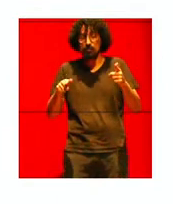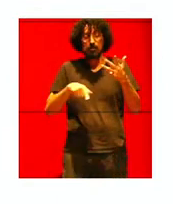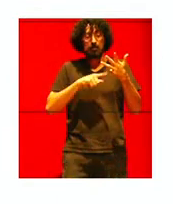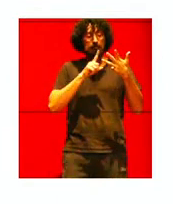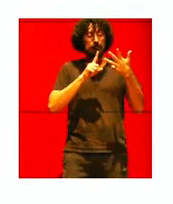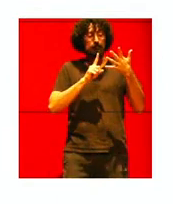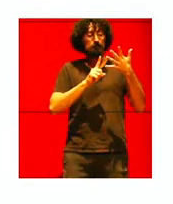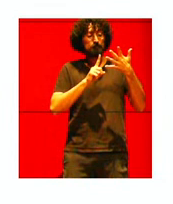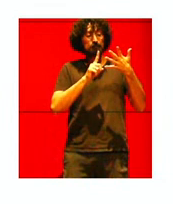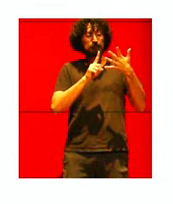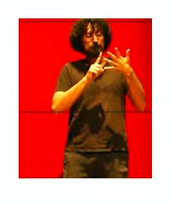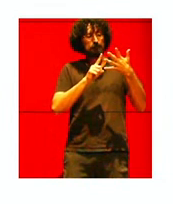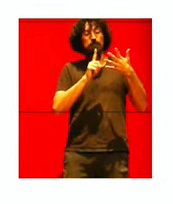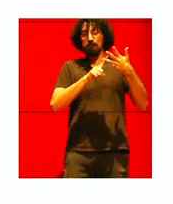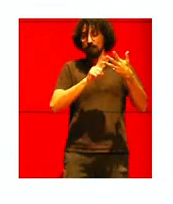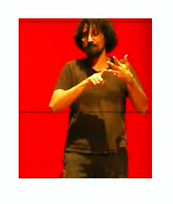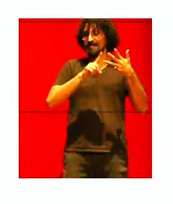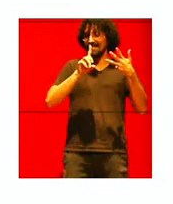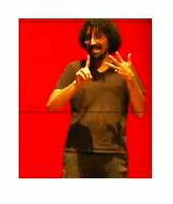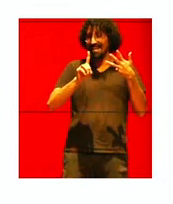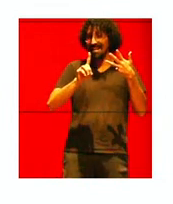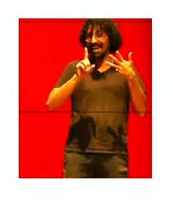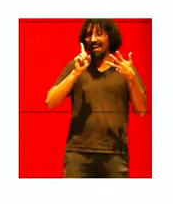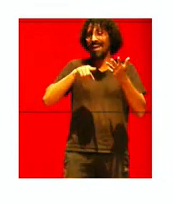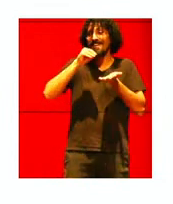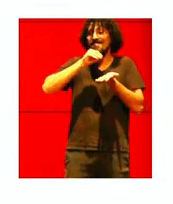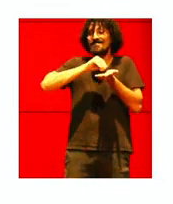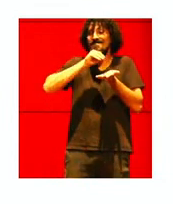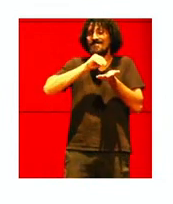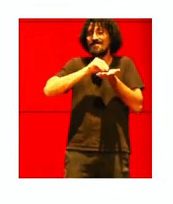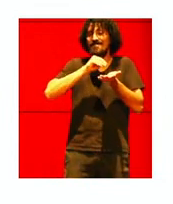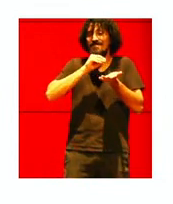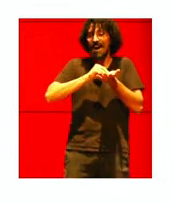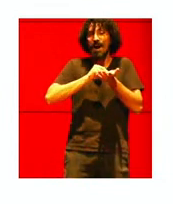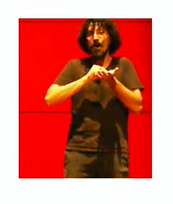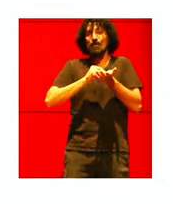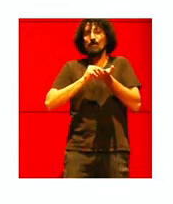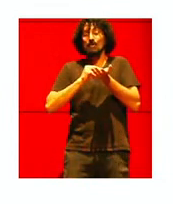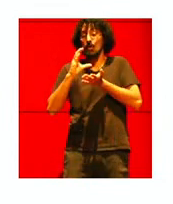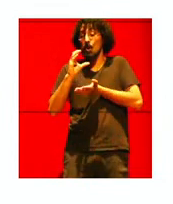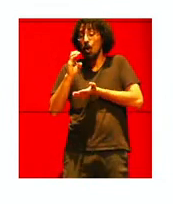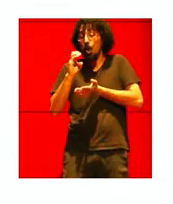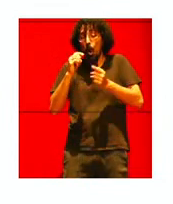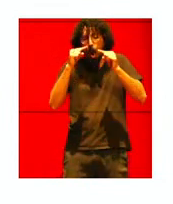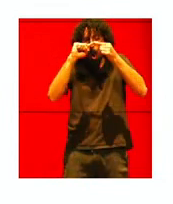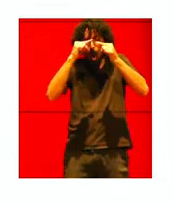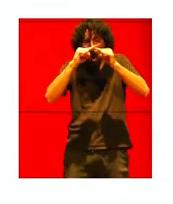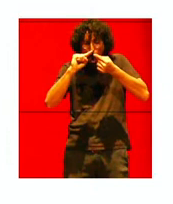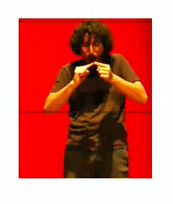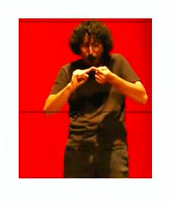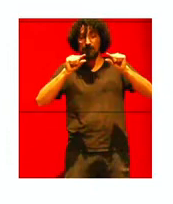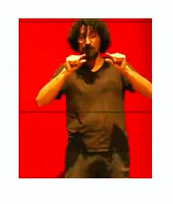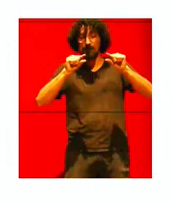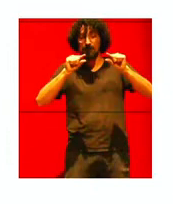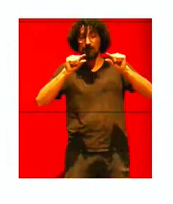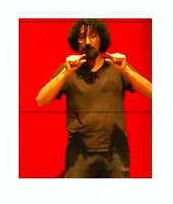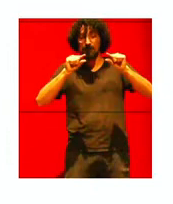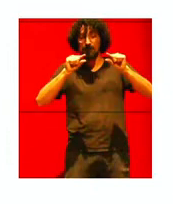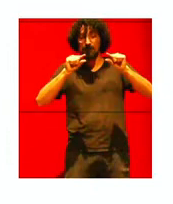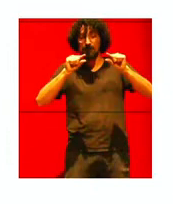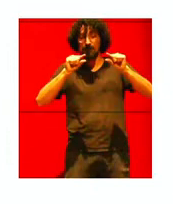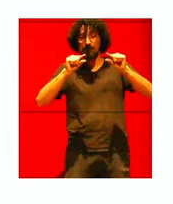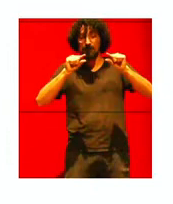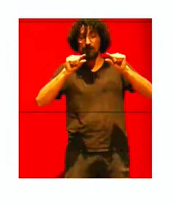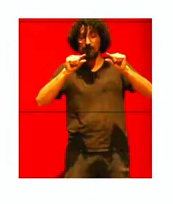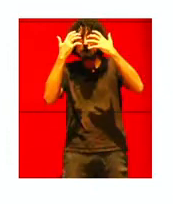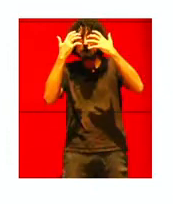D, é a ausência de elementos promotores de coesão entre os eventos narrados, sensíveis a